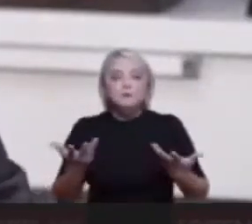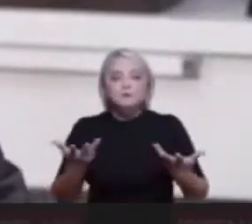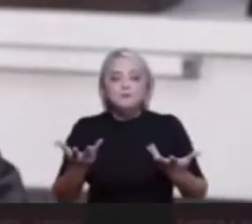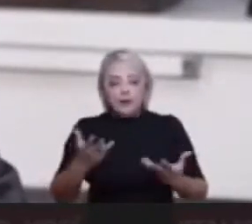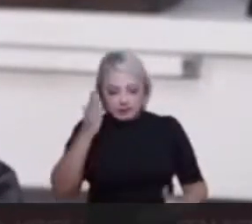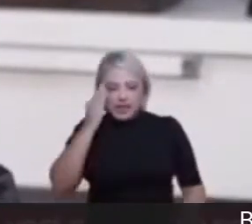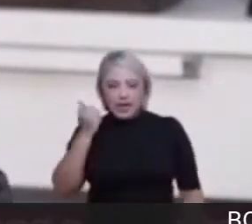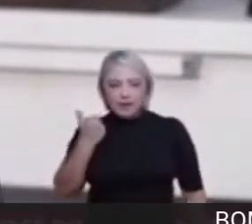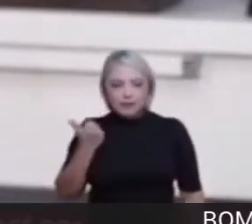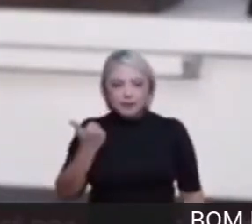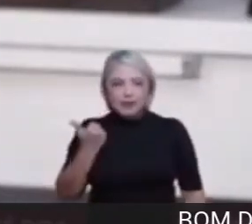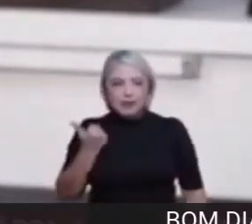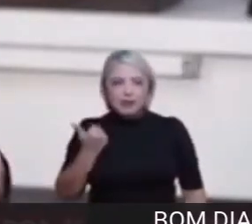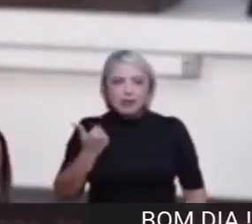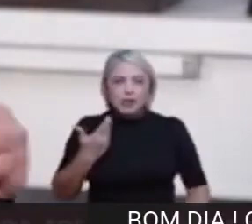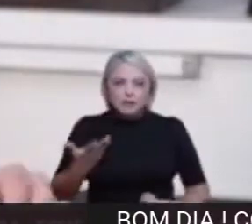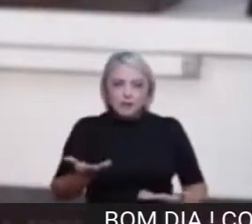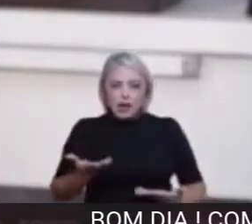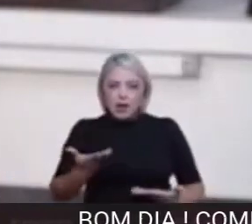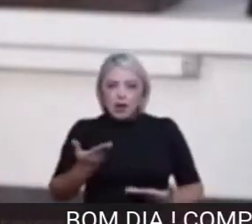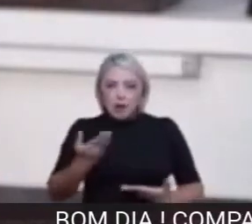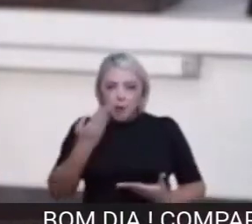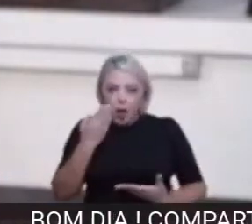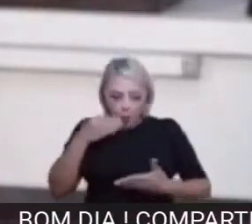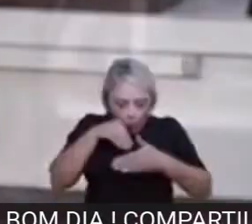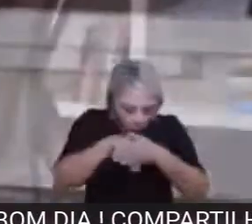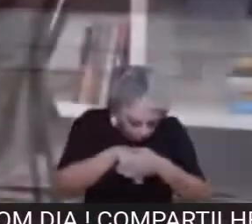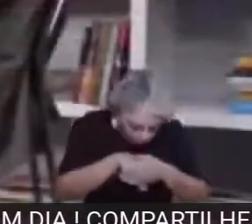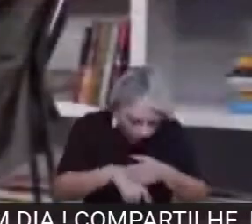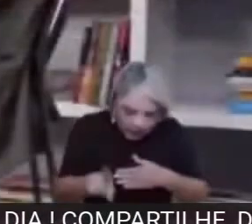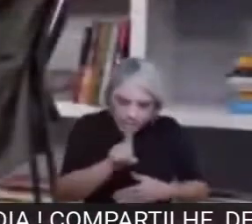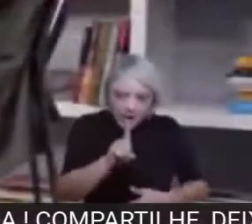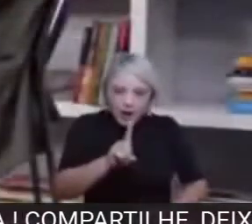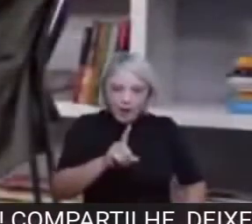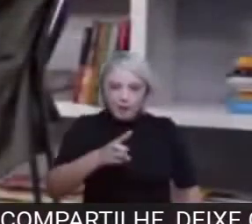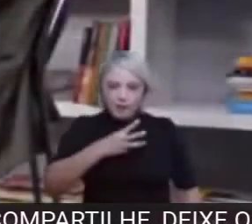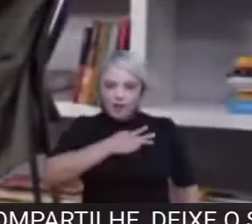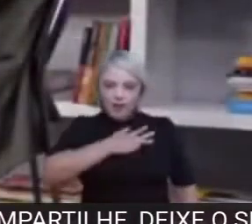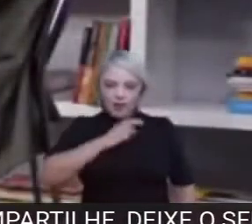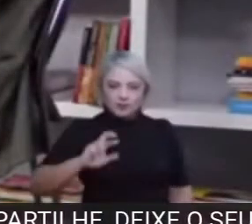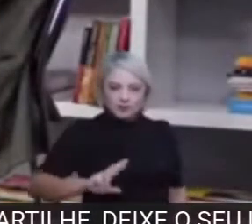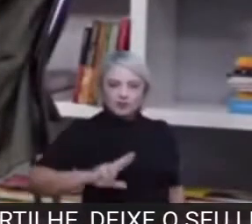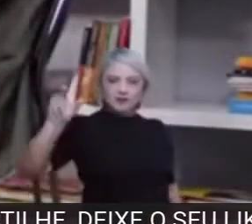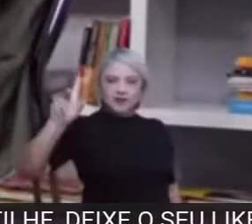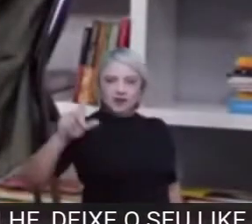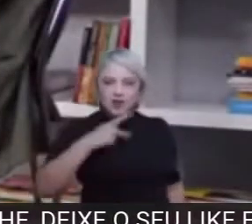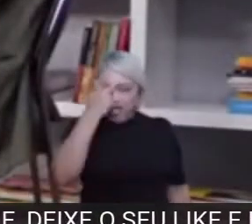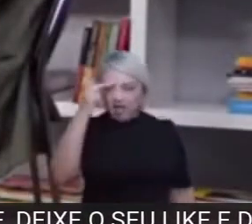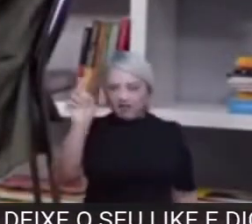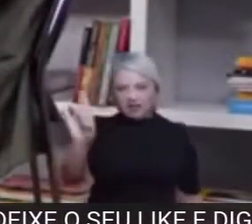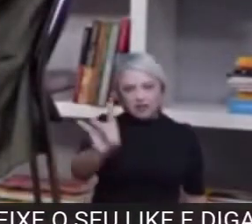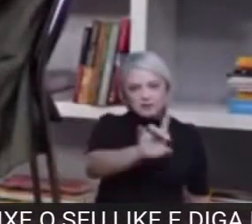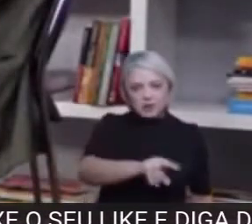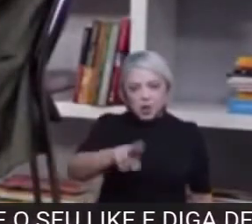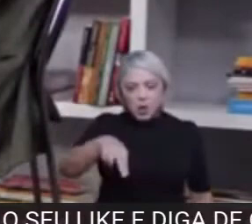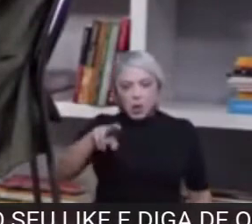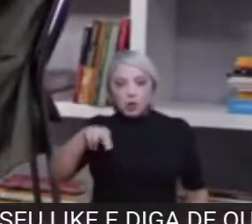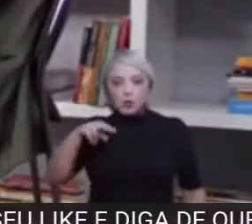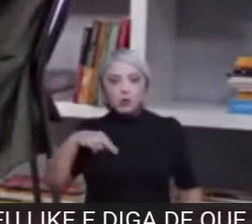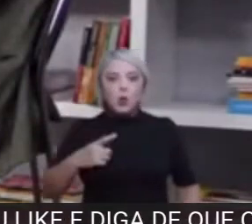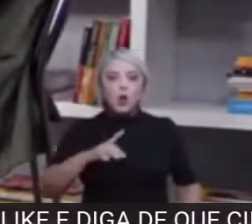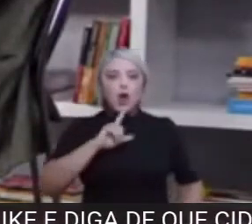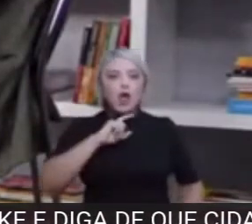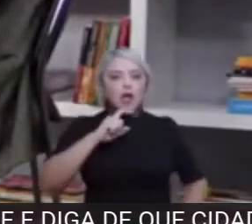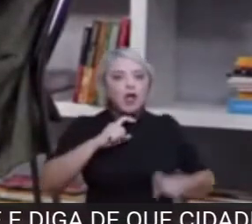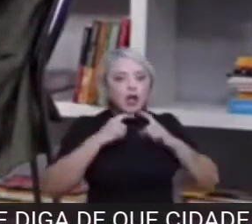enfiar a cabeça que nem uma avestruz. Não, no meu caso era diferente. Essas pessoas nunca tinham lidado com alguém que tem